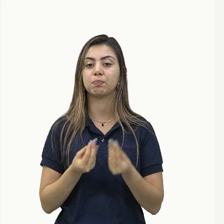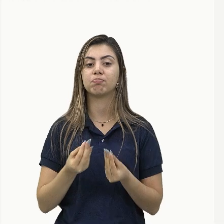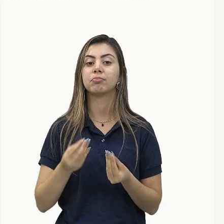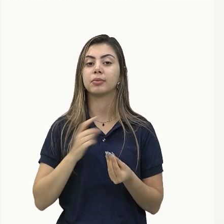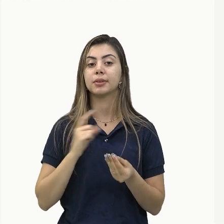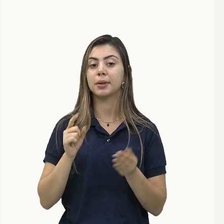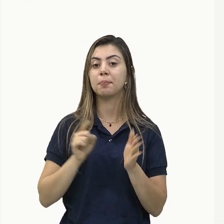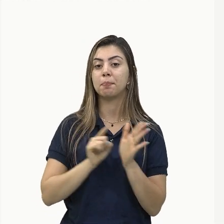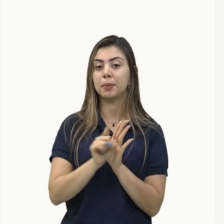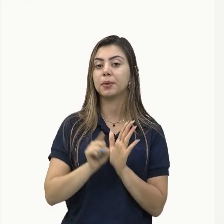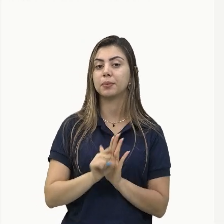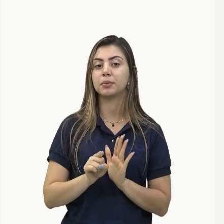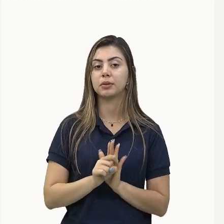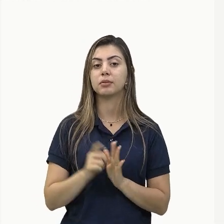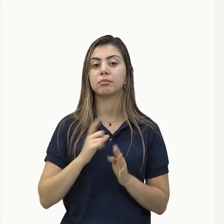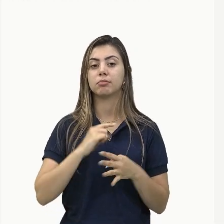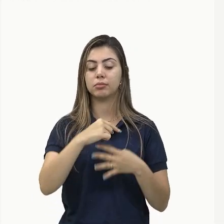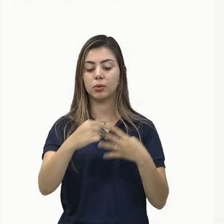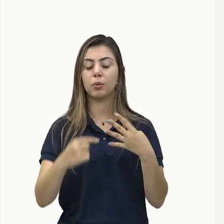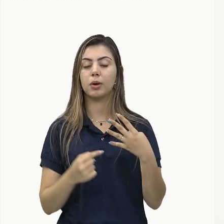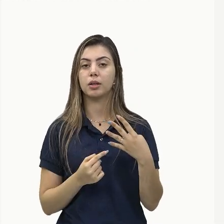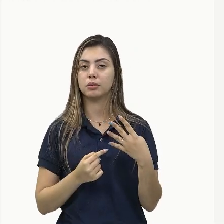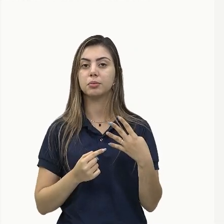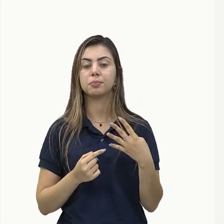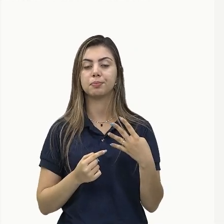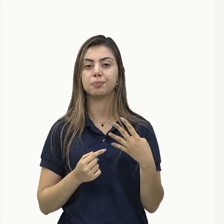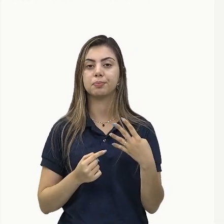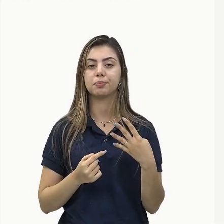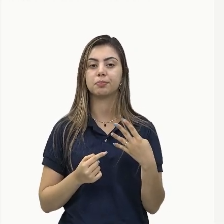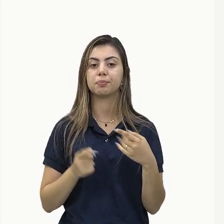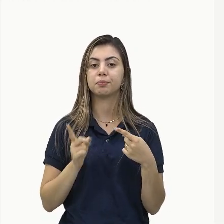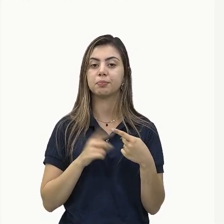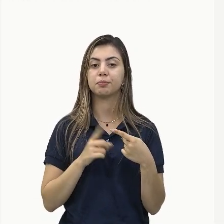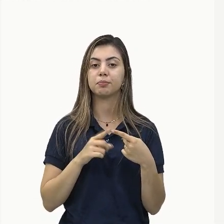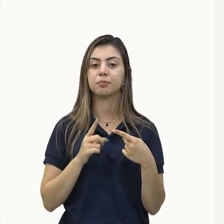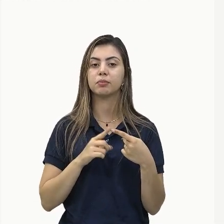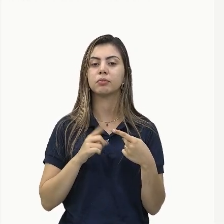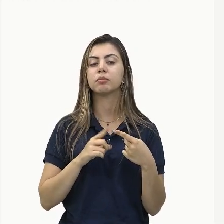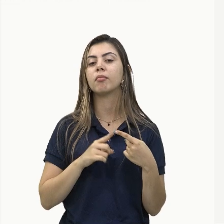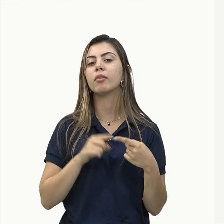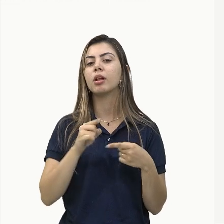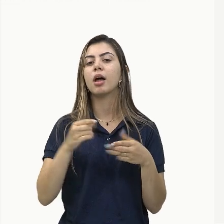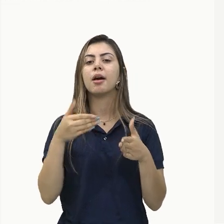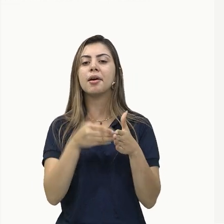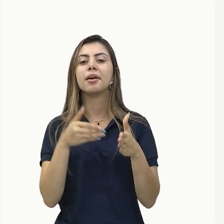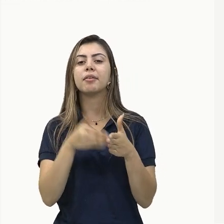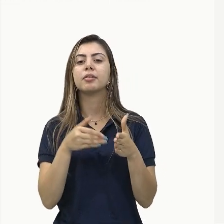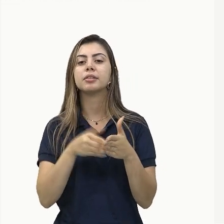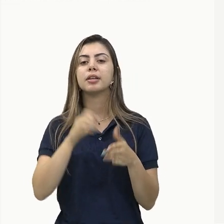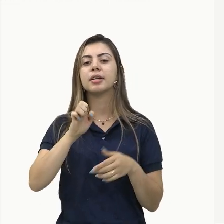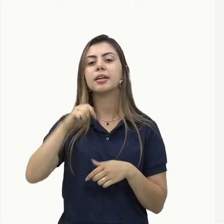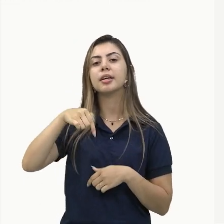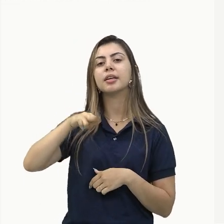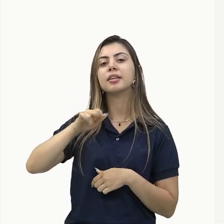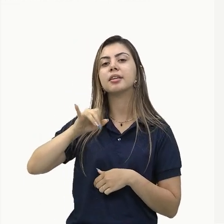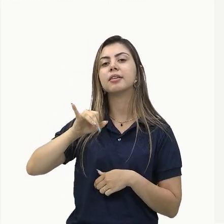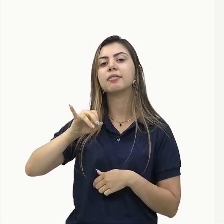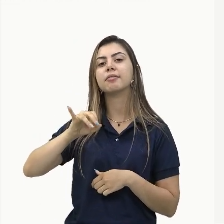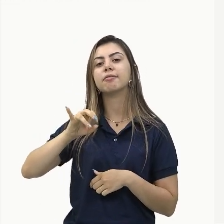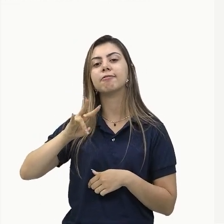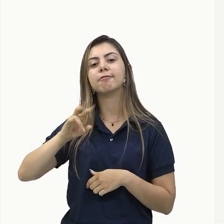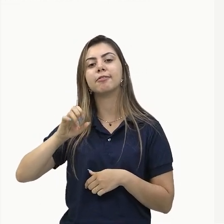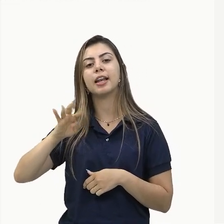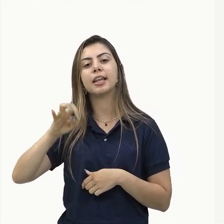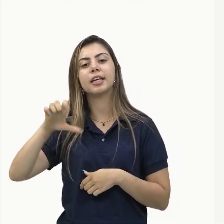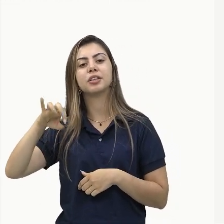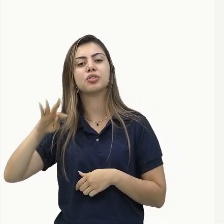querer calcular 4 itens. Primeiro, qual é a resistência equivalente da associação? Segundo,